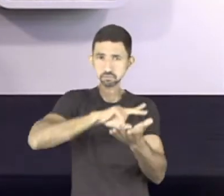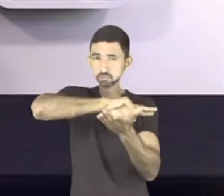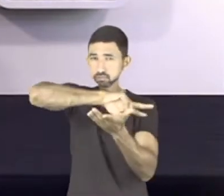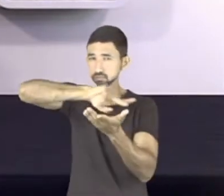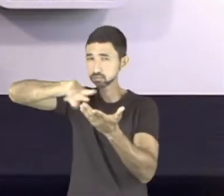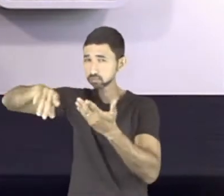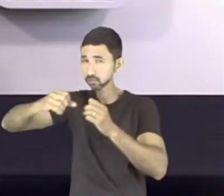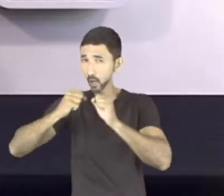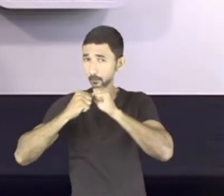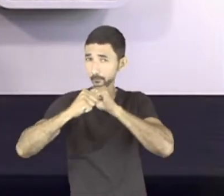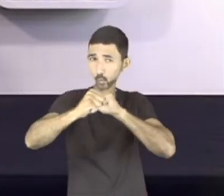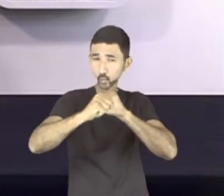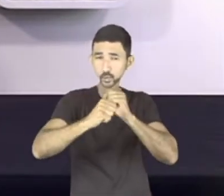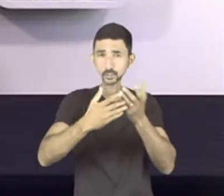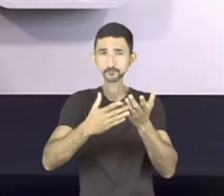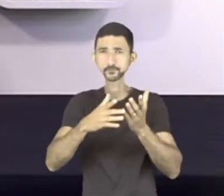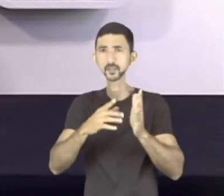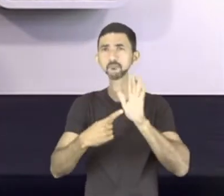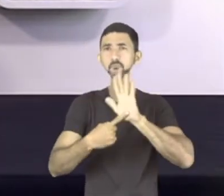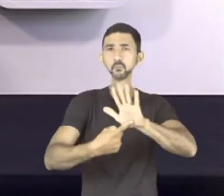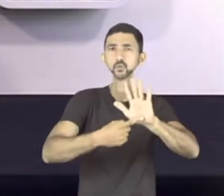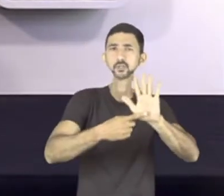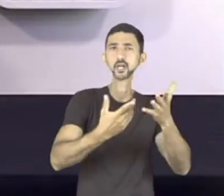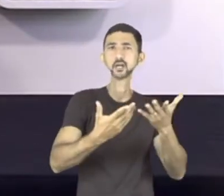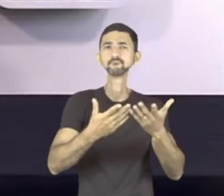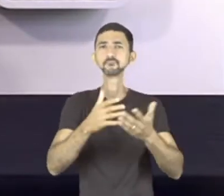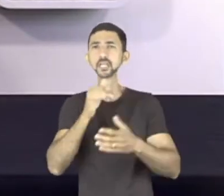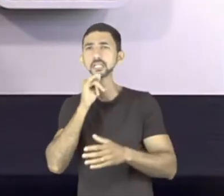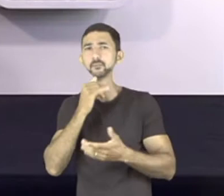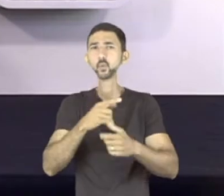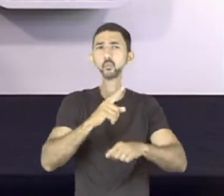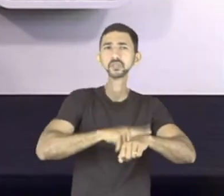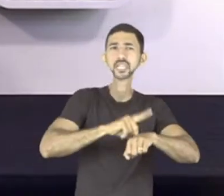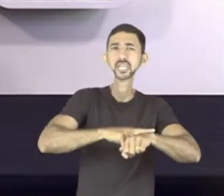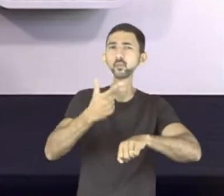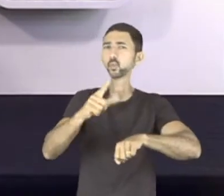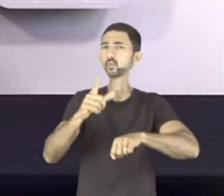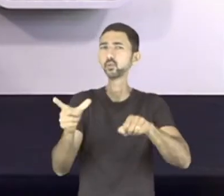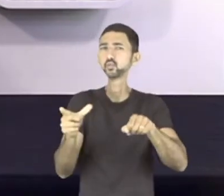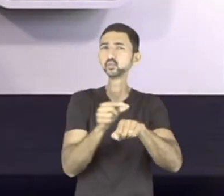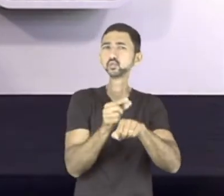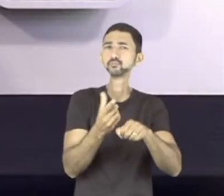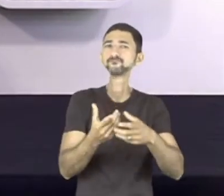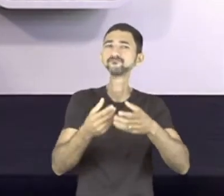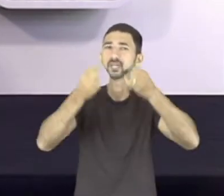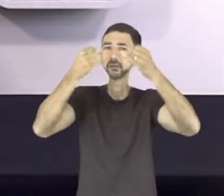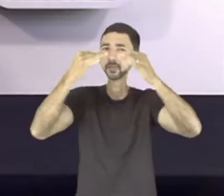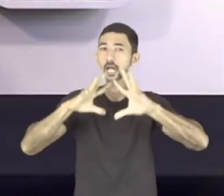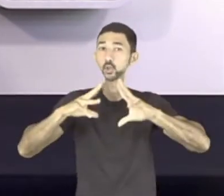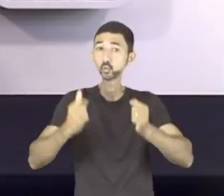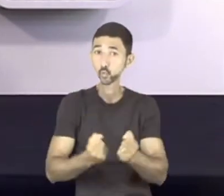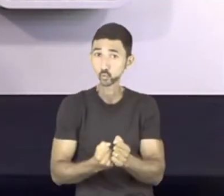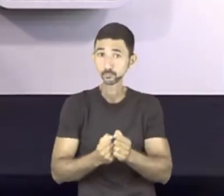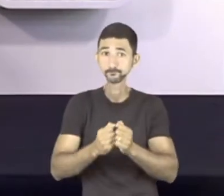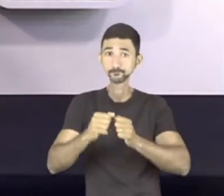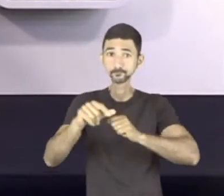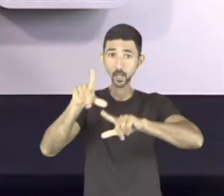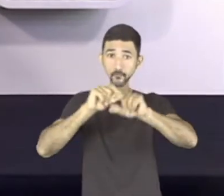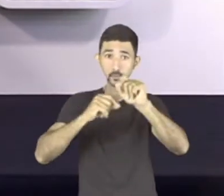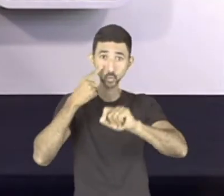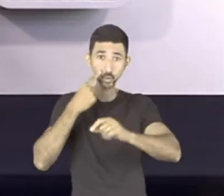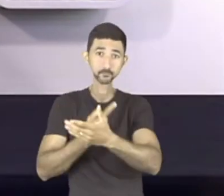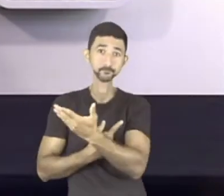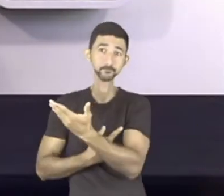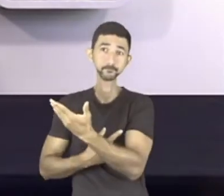lutas, então a gente não temos como falar de todas, tá? Vamos destacar uma aqui, que